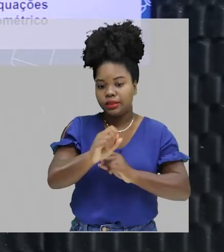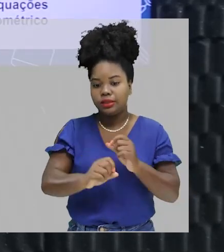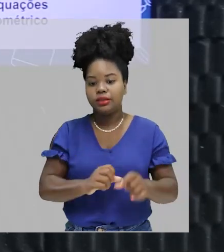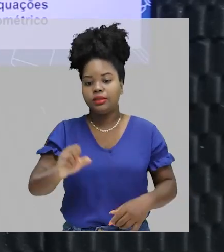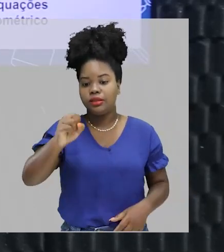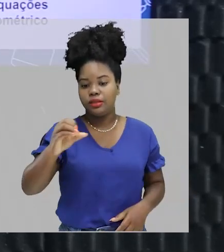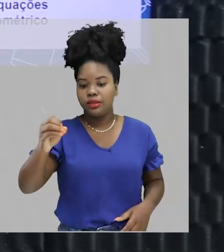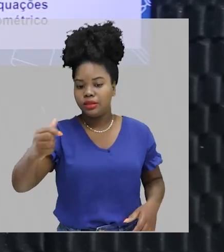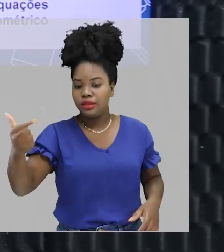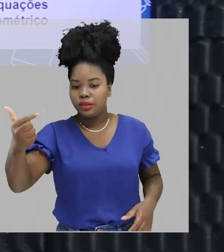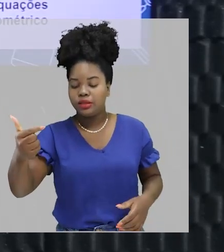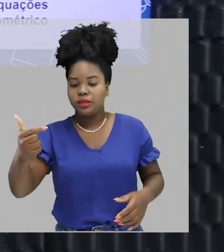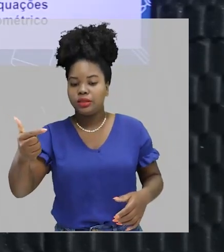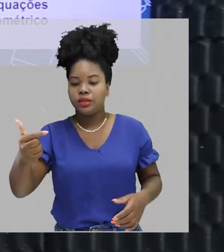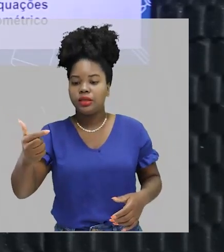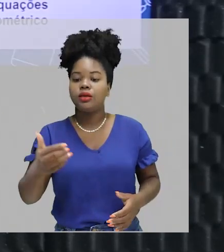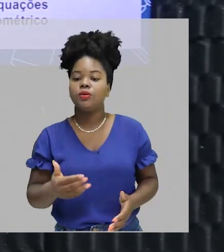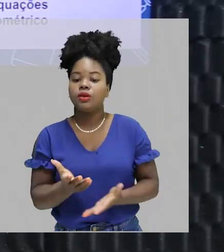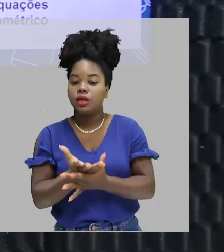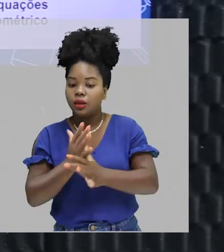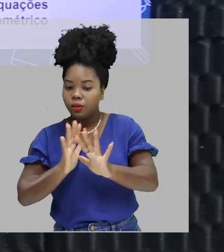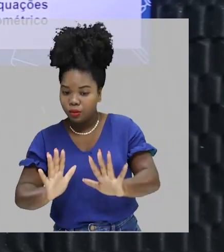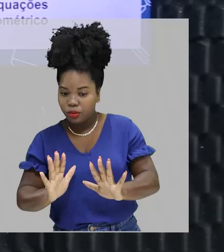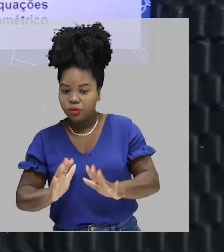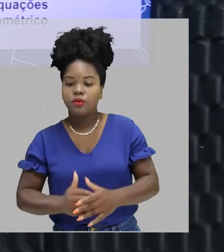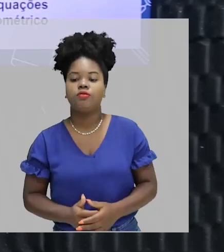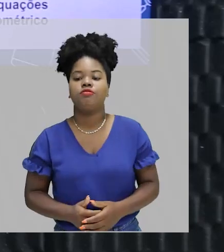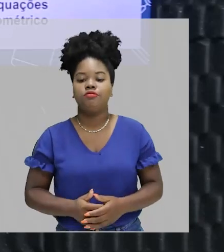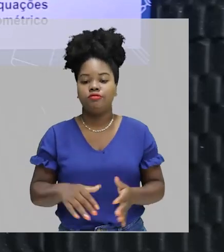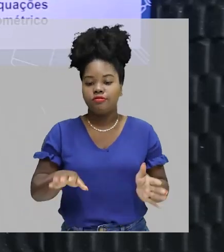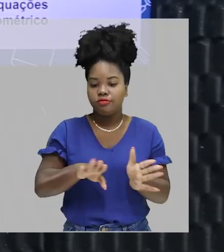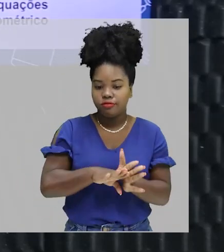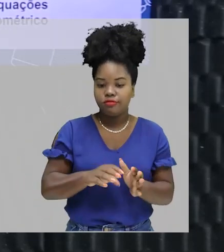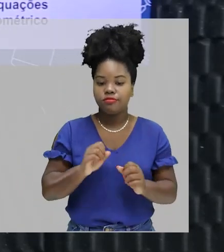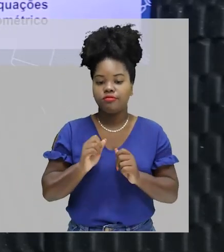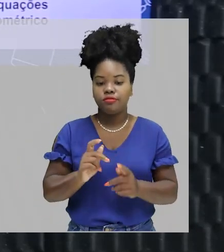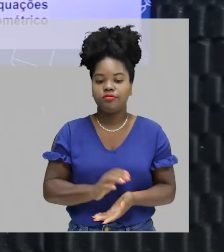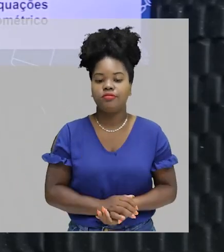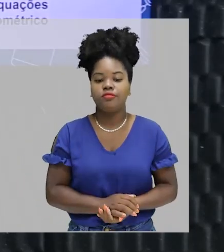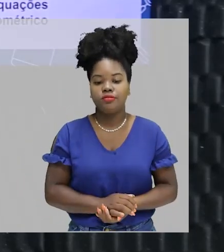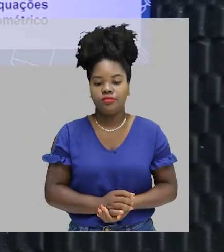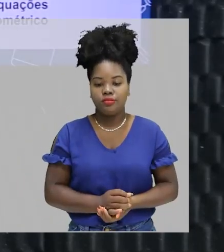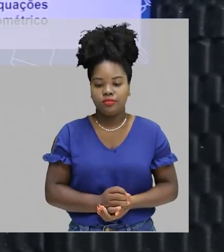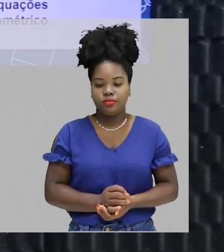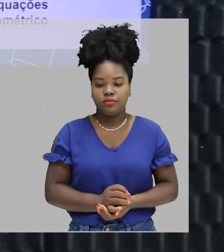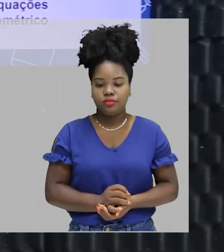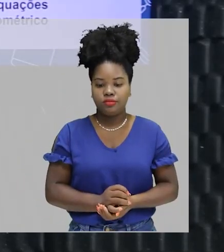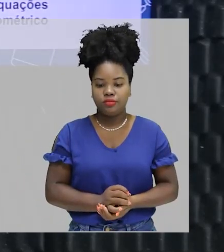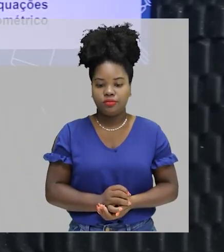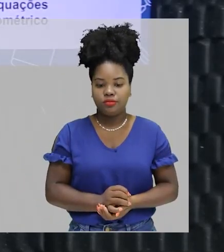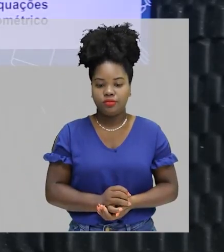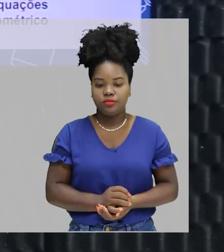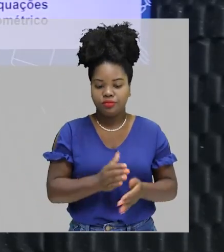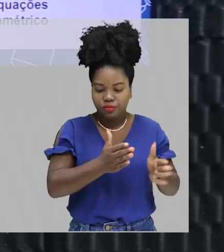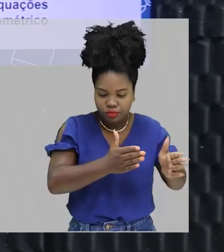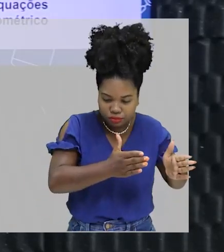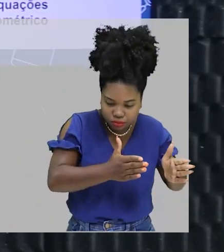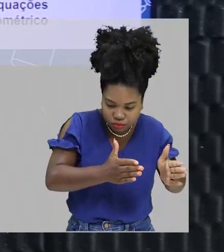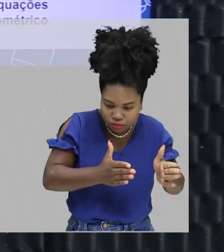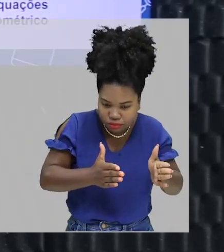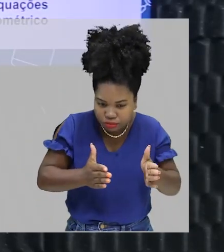sulfúrico seria o ponto final, o que nós estamos almejando. Então, essa etapa,